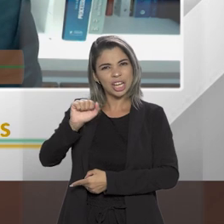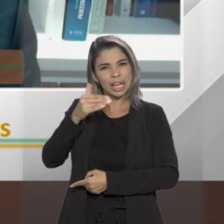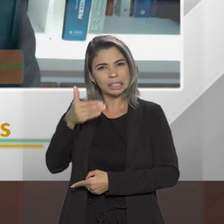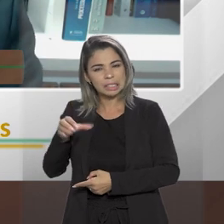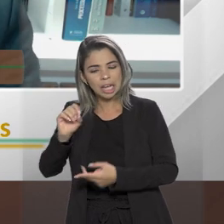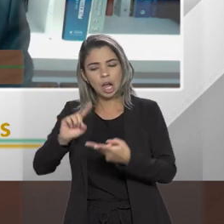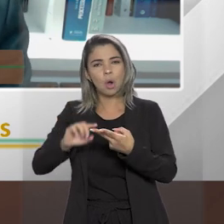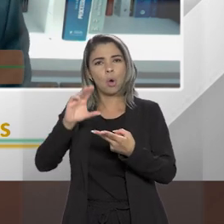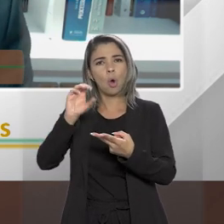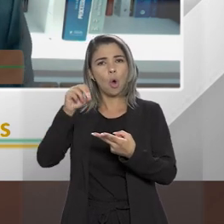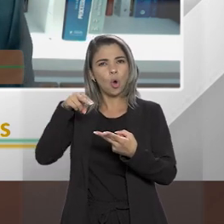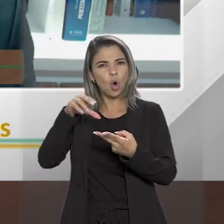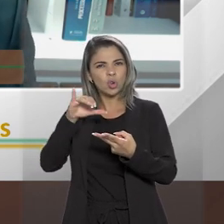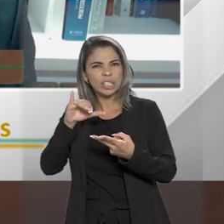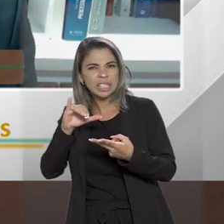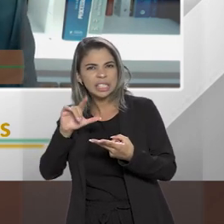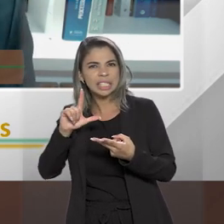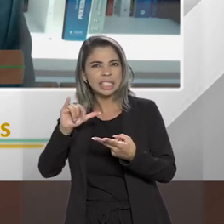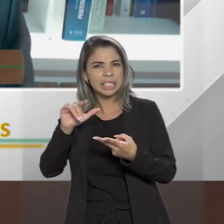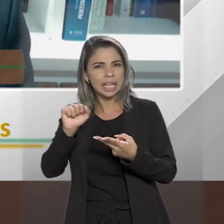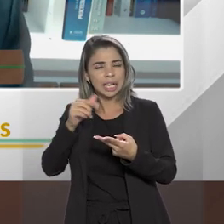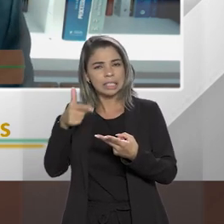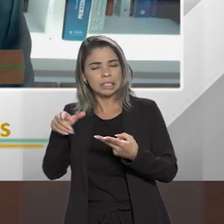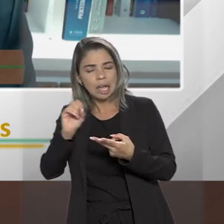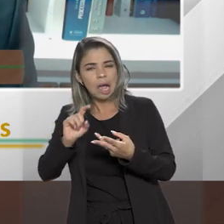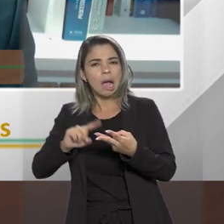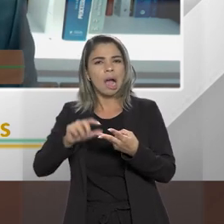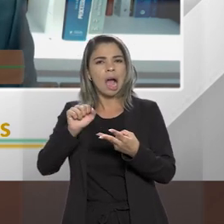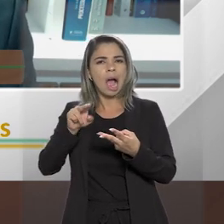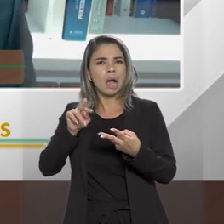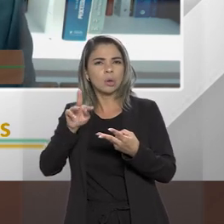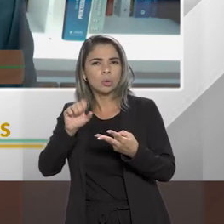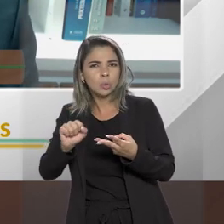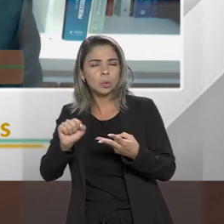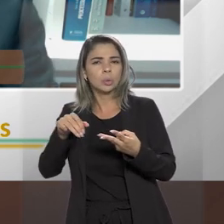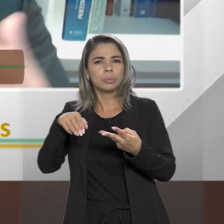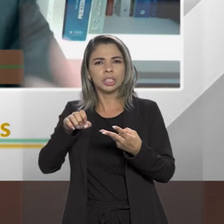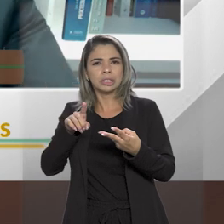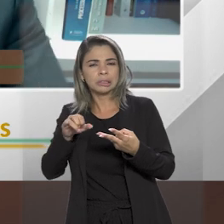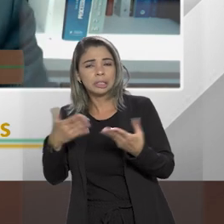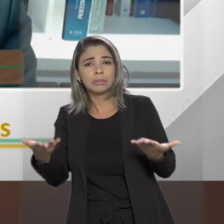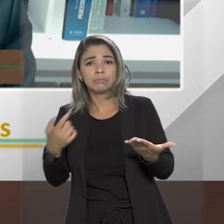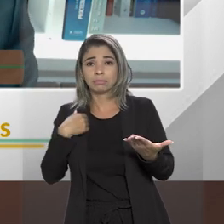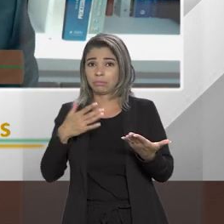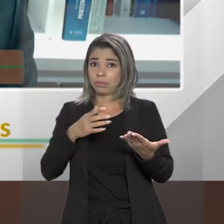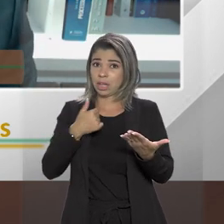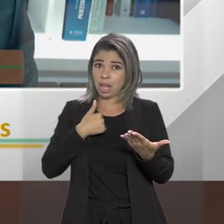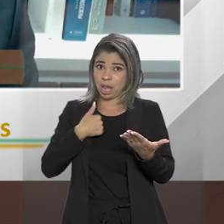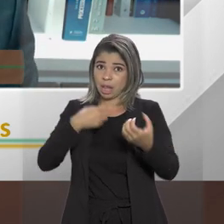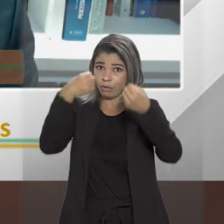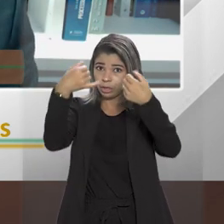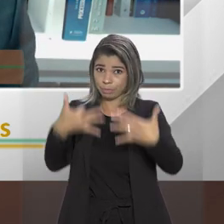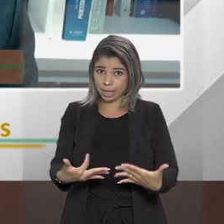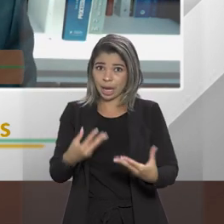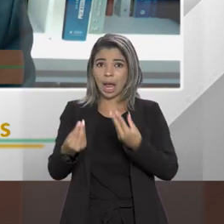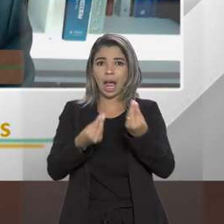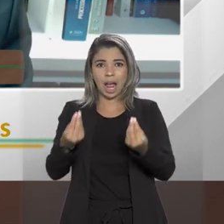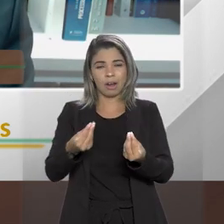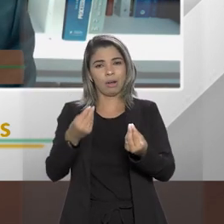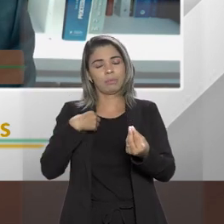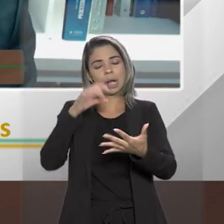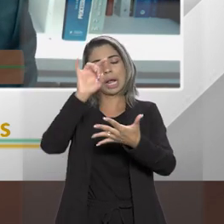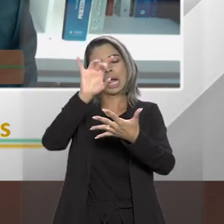autocomposição, fazer uma espécie de classificação. E aí eu vou dividir esses métodos em, eu não, né, a doutrina faz essa divisão, entre